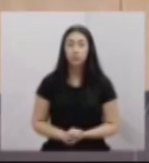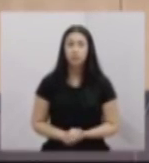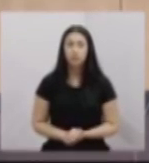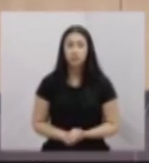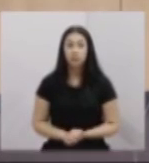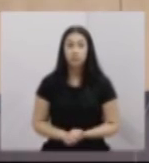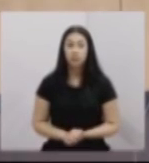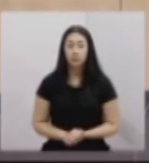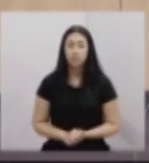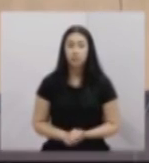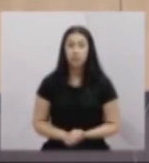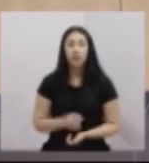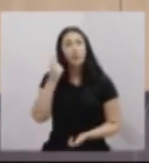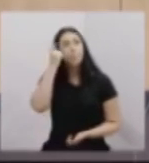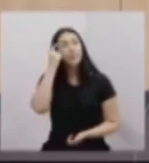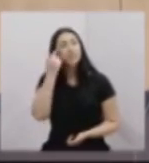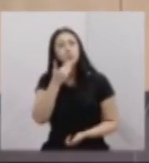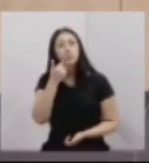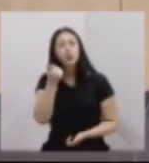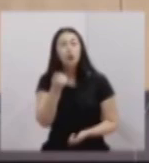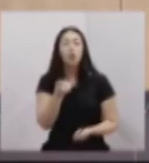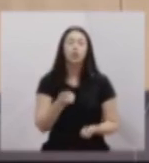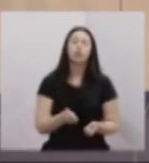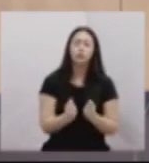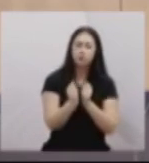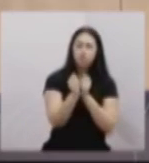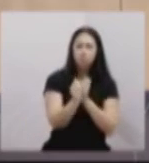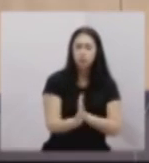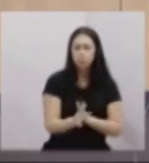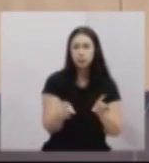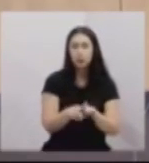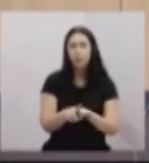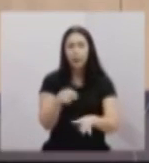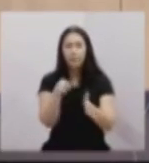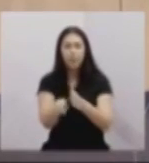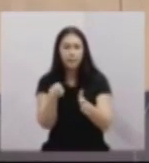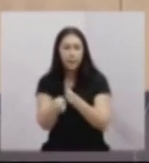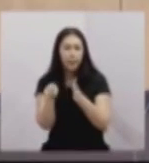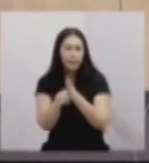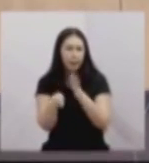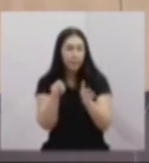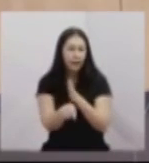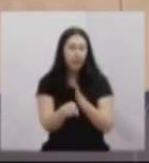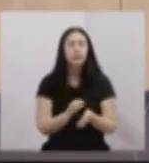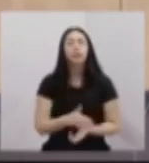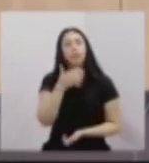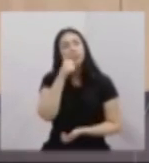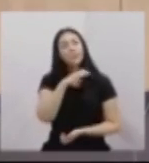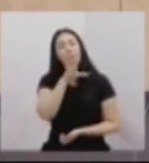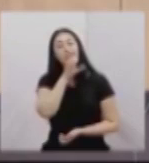pela eficiência dos atos públicos e diante dos questionamentos e incerteza dos pais e